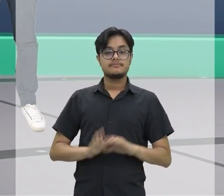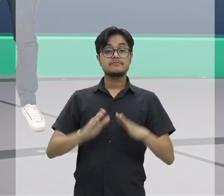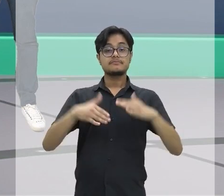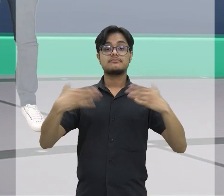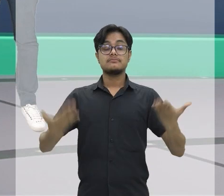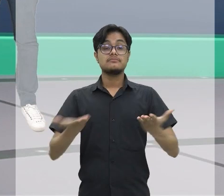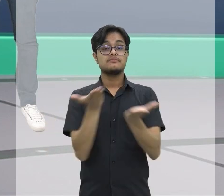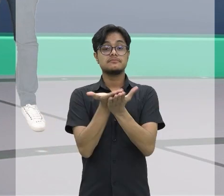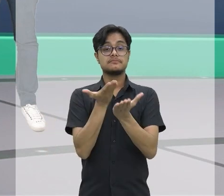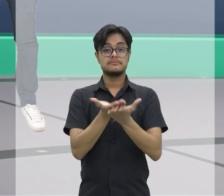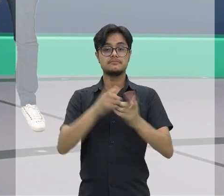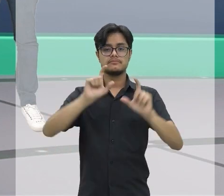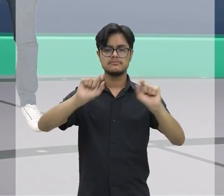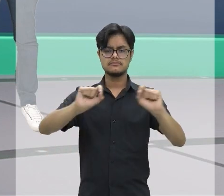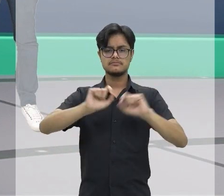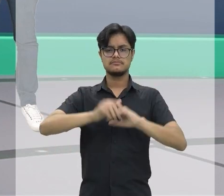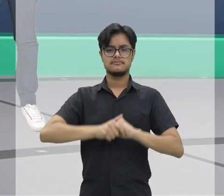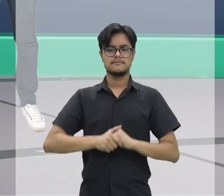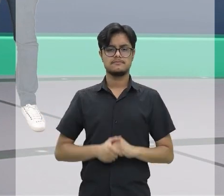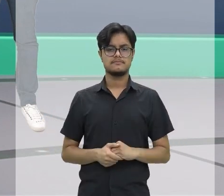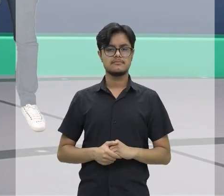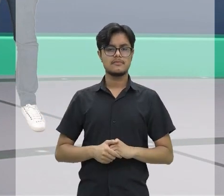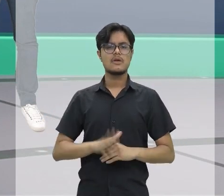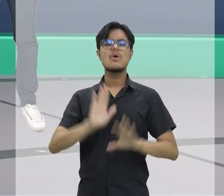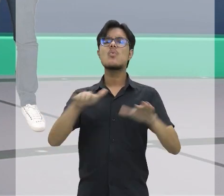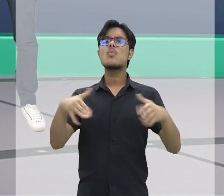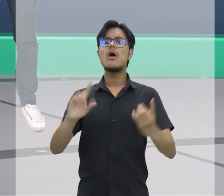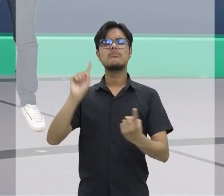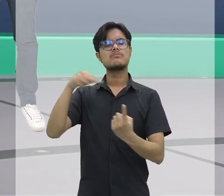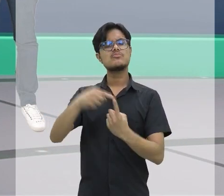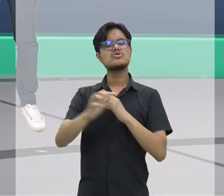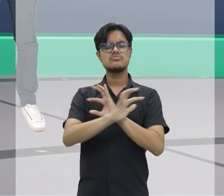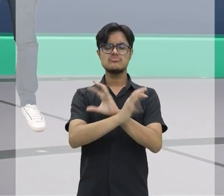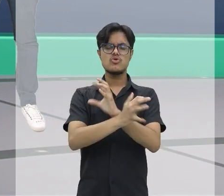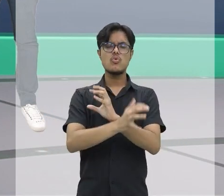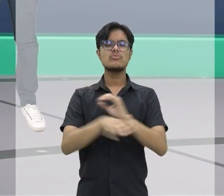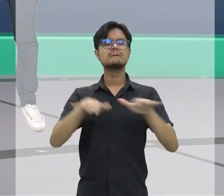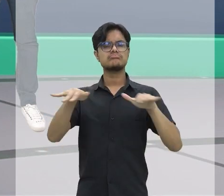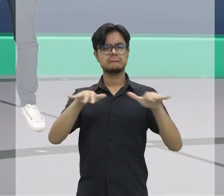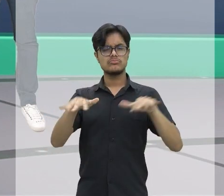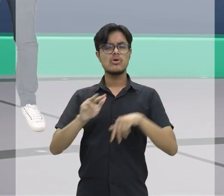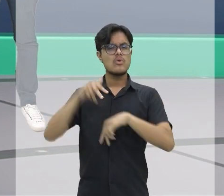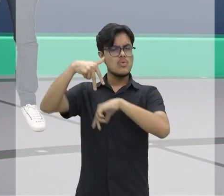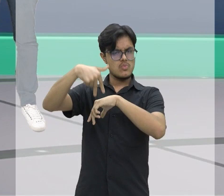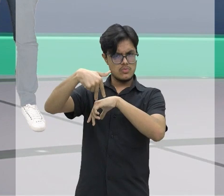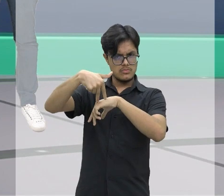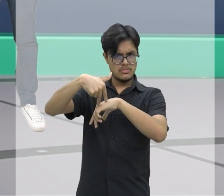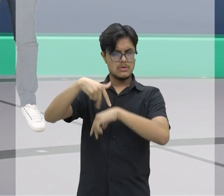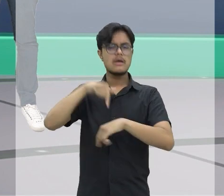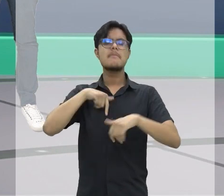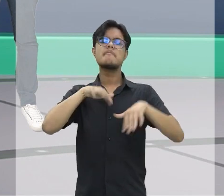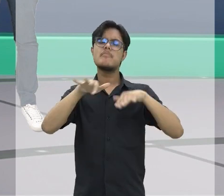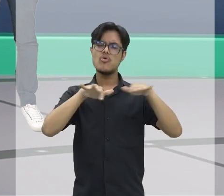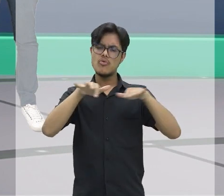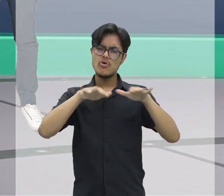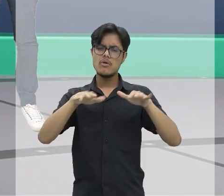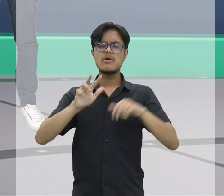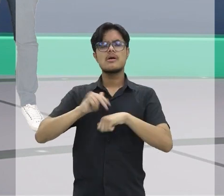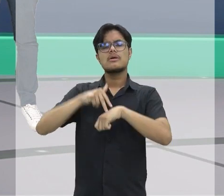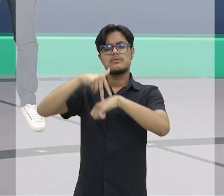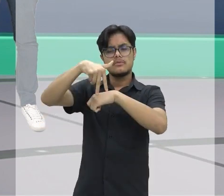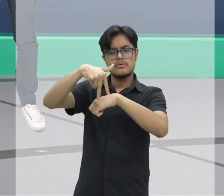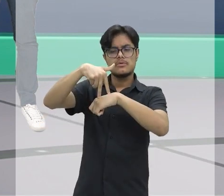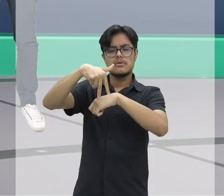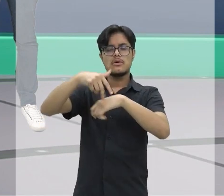pôde estudar mais, né, um pouco, a gente visualizou um pouco mais das funções do sistema esquelético, como movimentação,